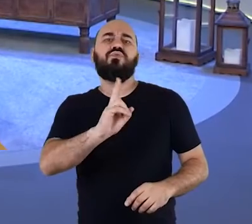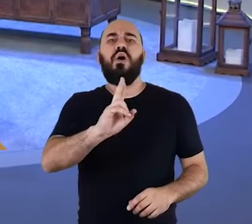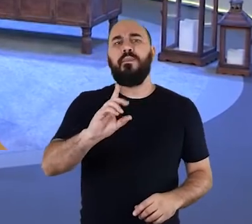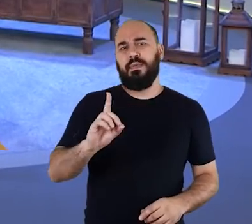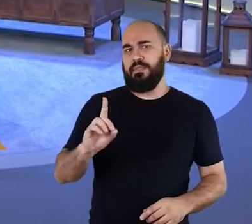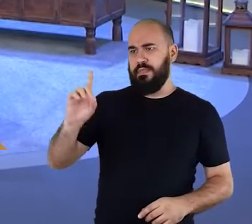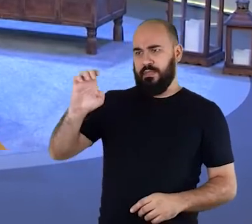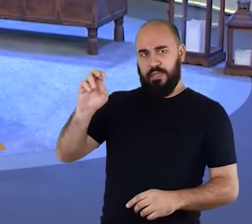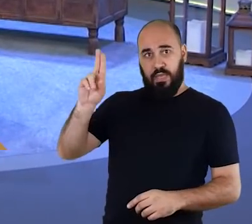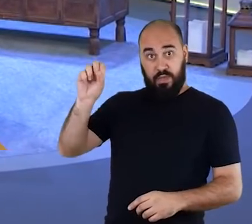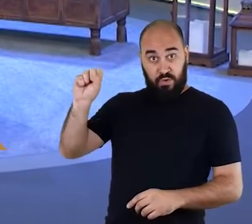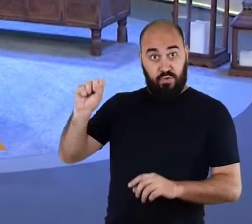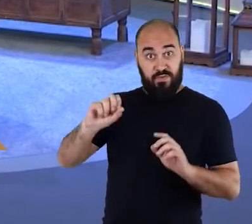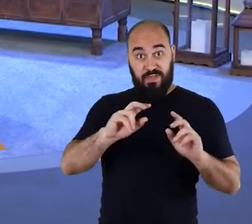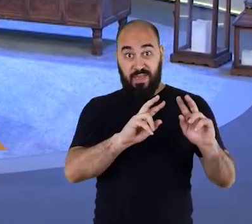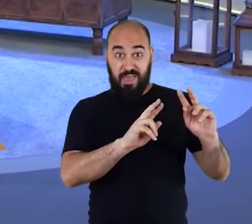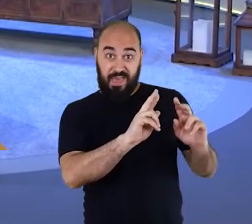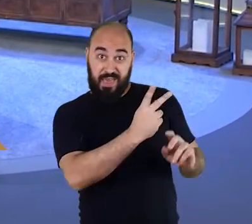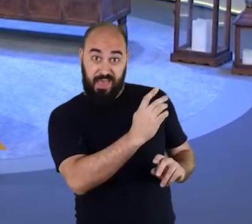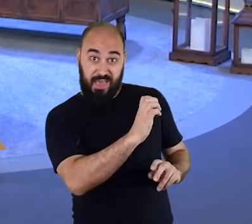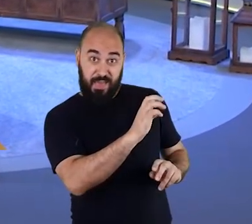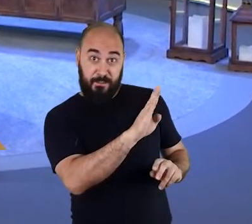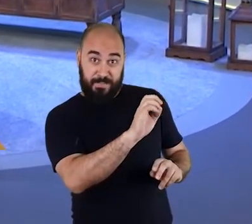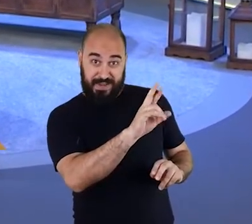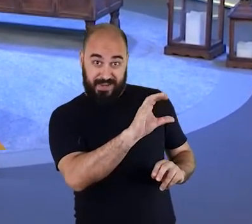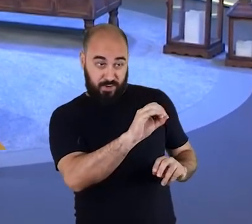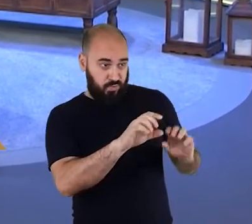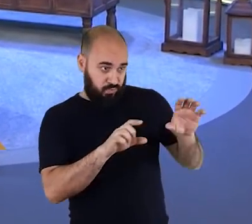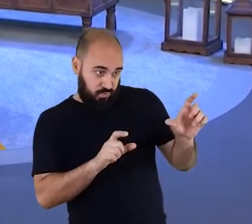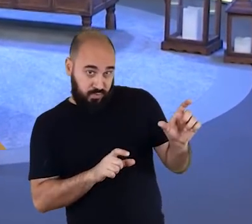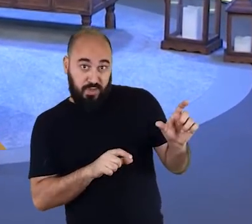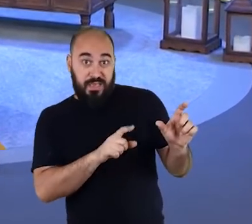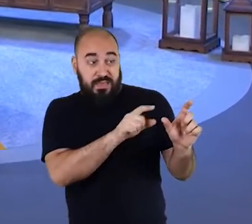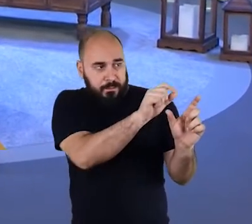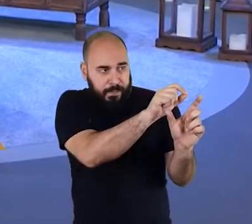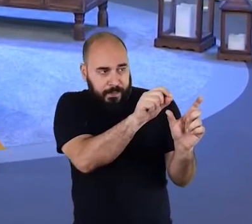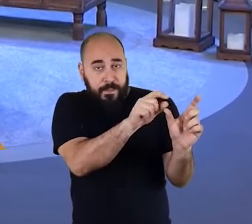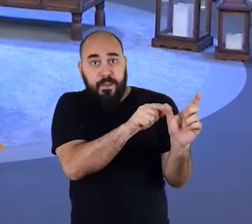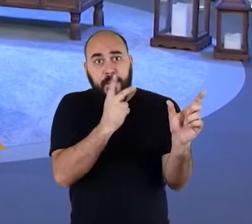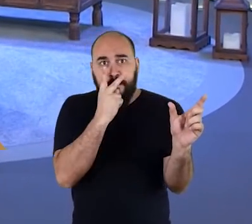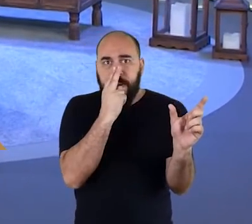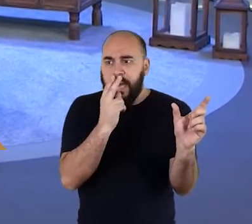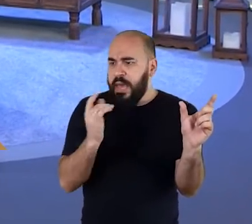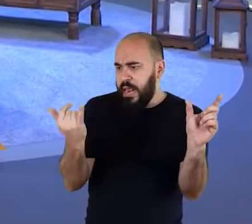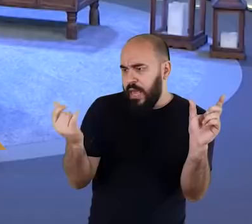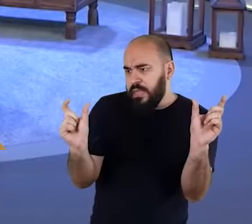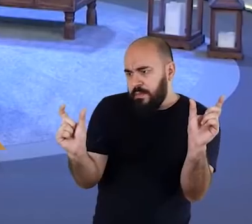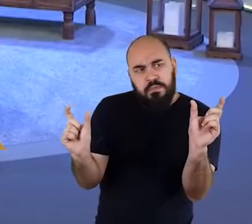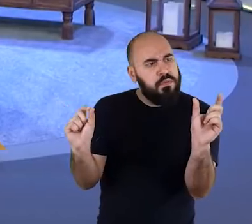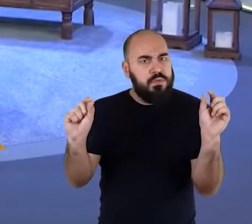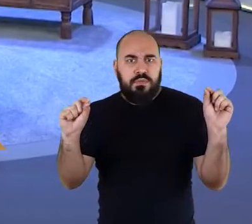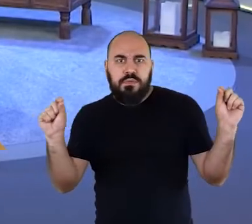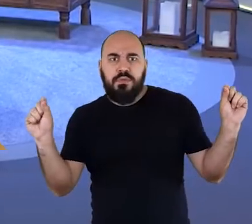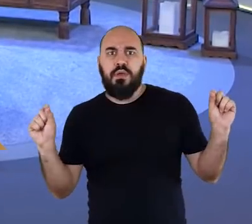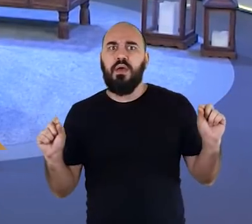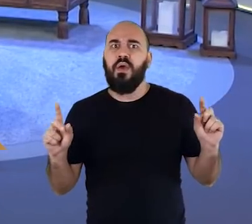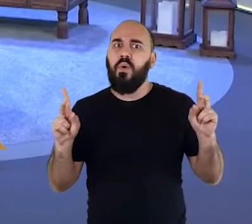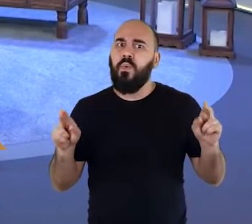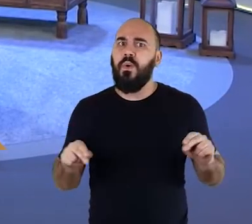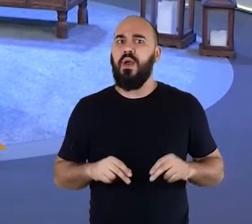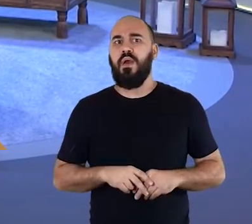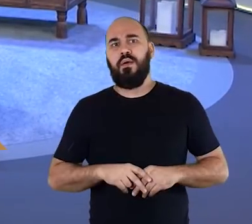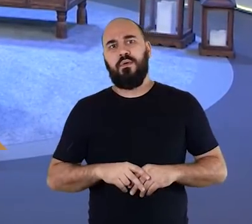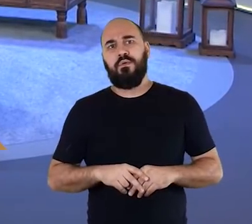outras importantes grafias, como por exemplo, uma que é de grande valor e para o estudo da linguística hebraica, a formação